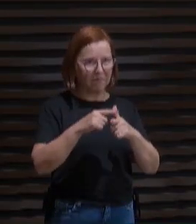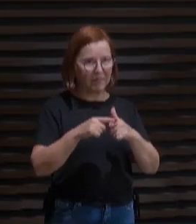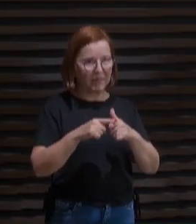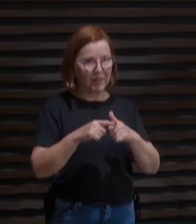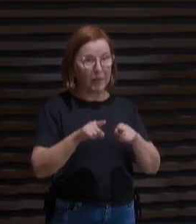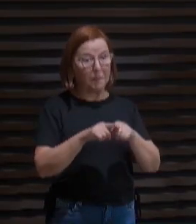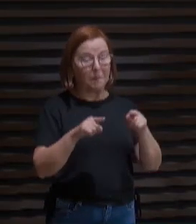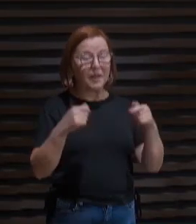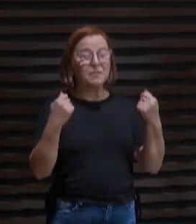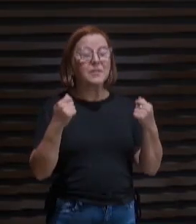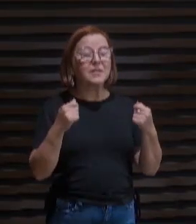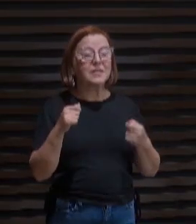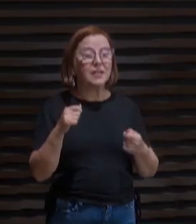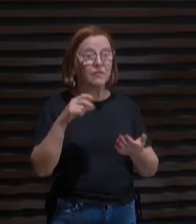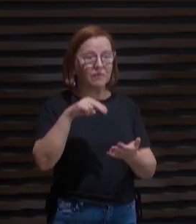preciso olhar